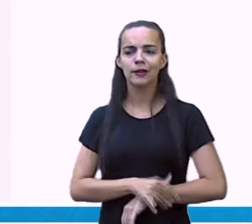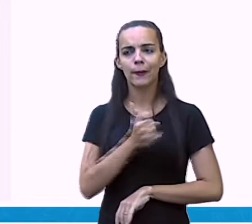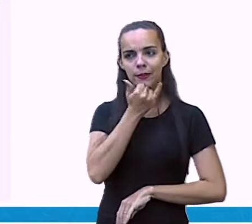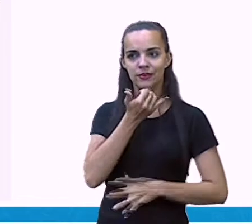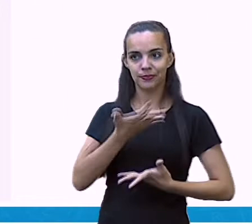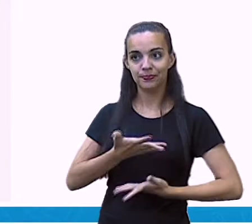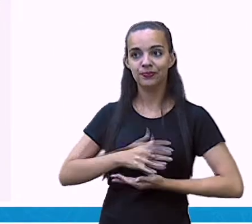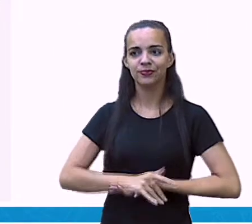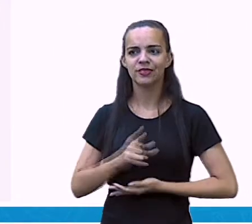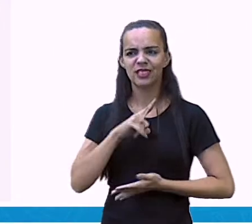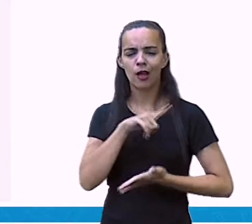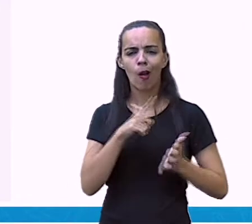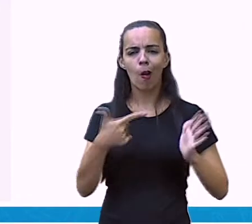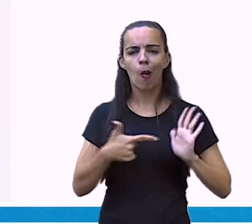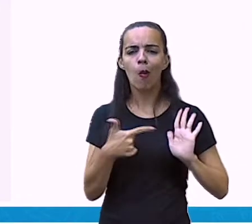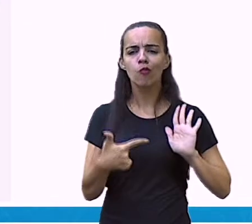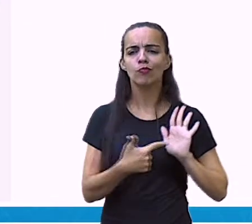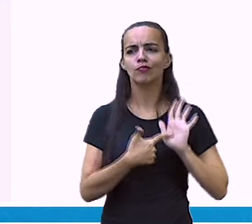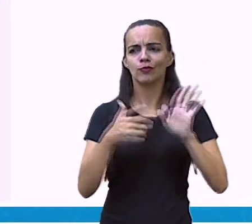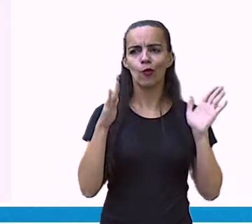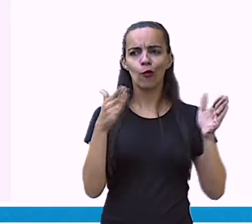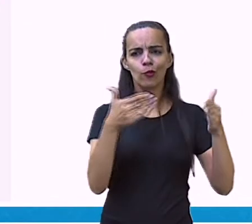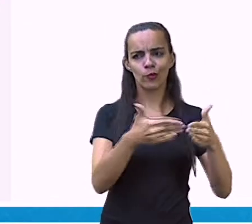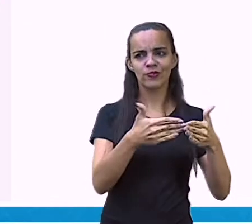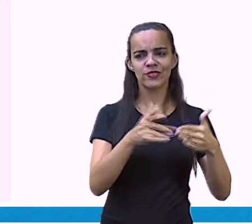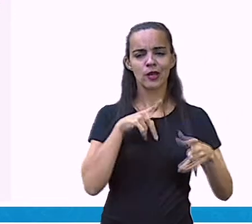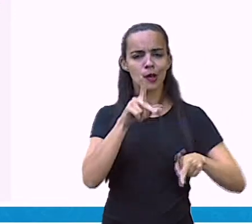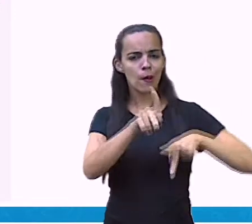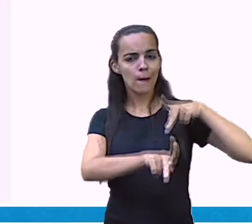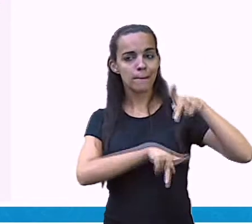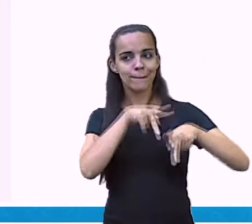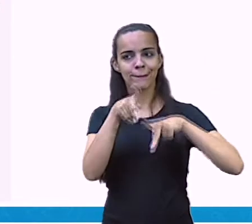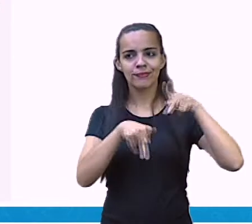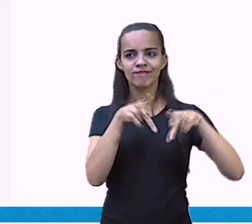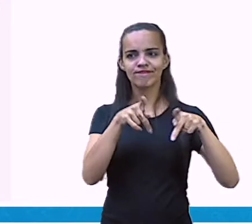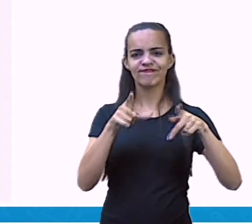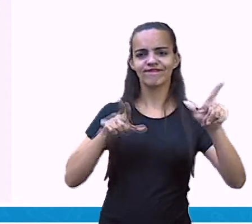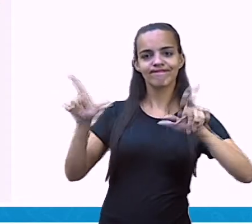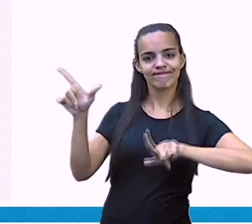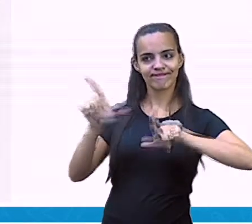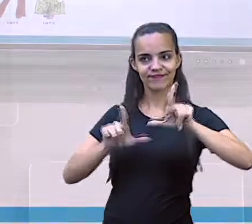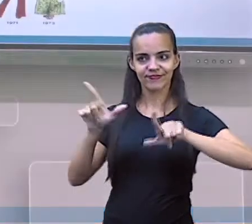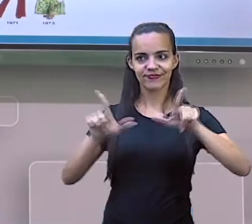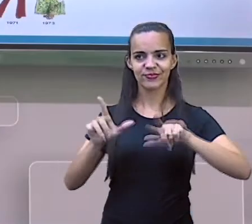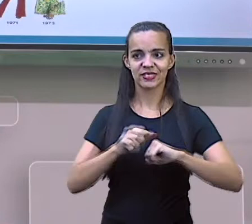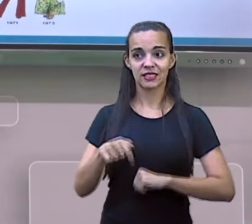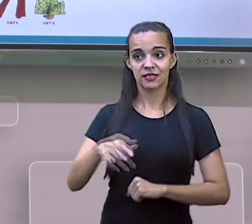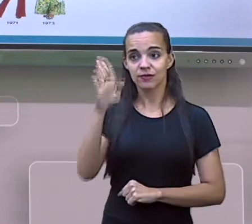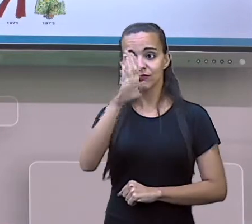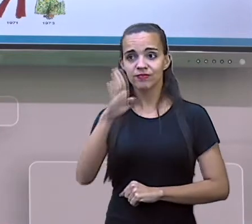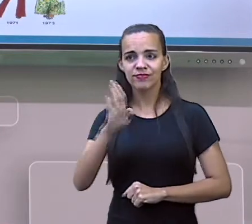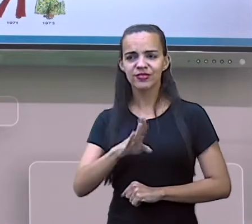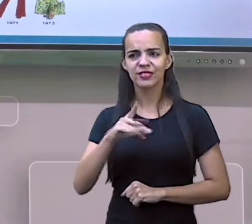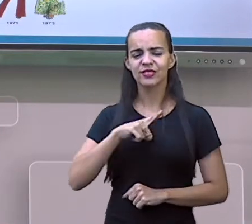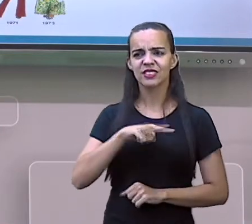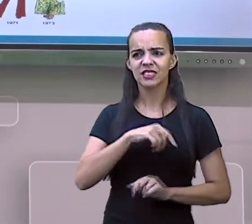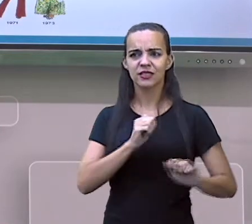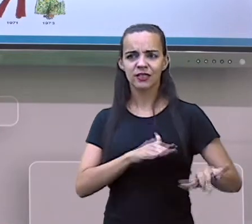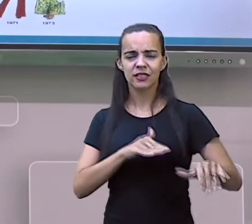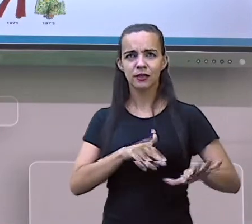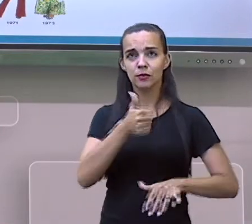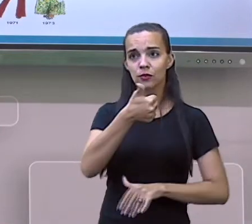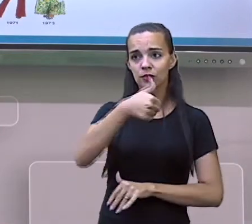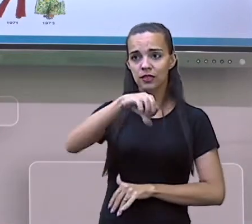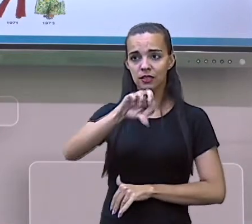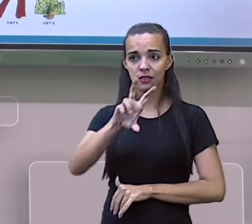Contudo, o ponto alto dessa década é a popularização da televisão. No Brasil, em setembro de